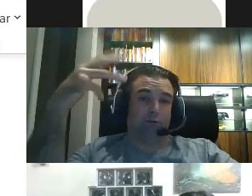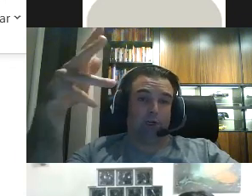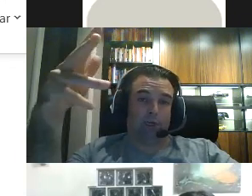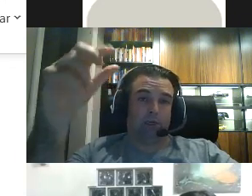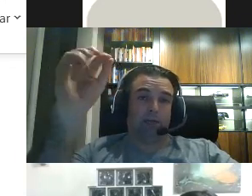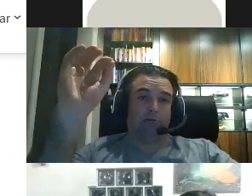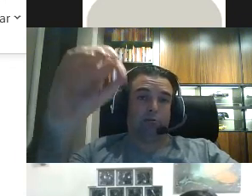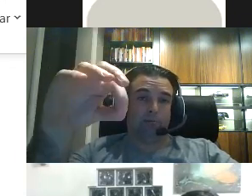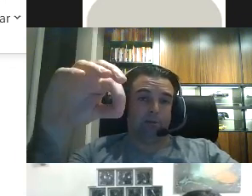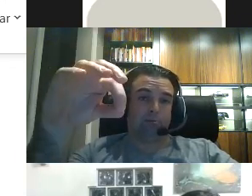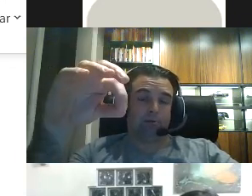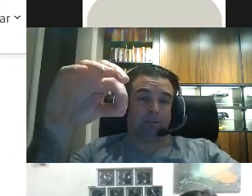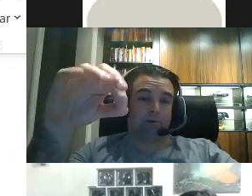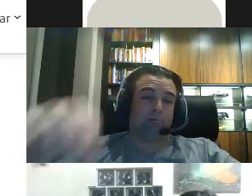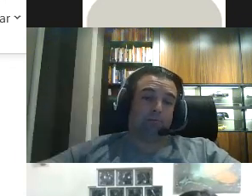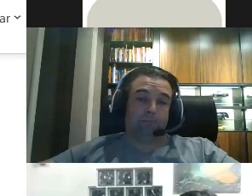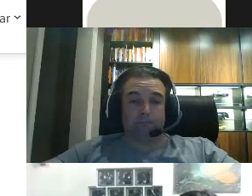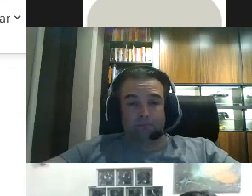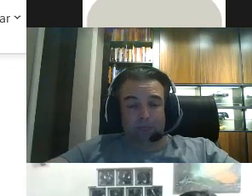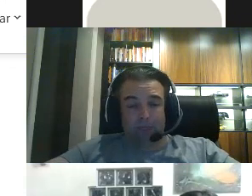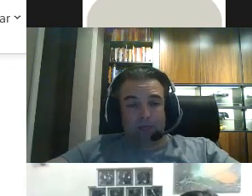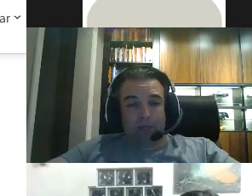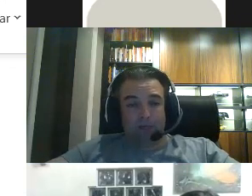que for, é o escoamento superficial.